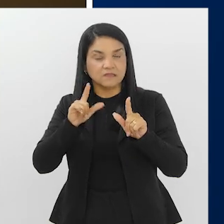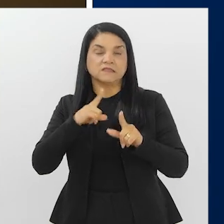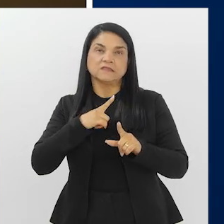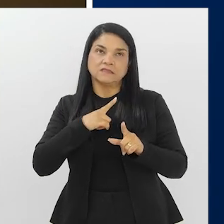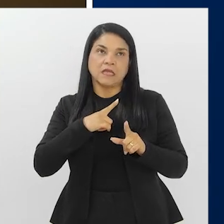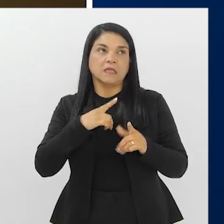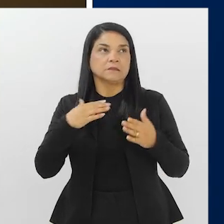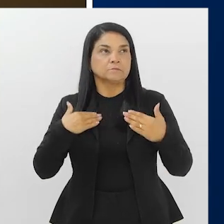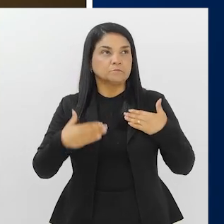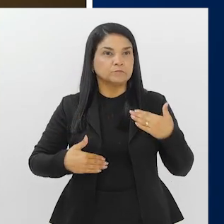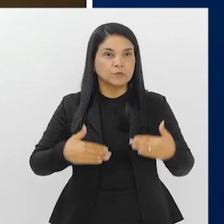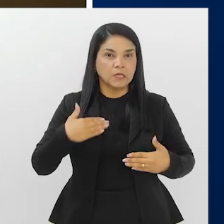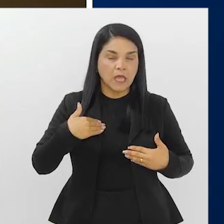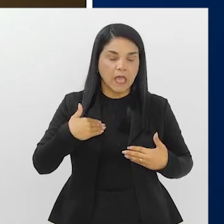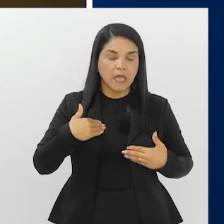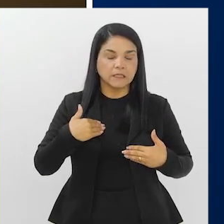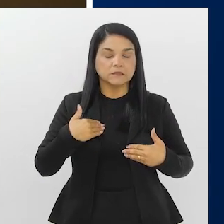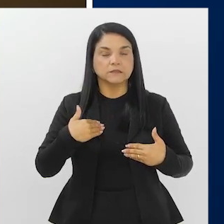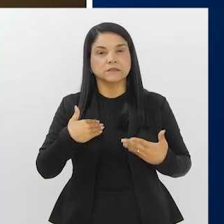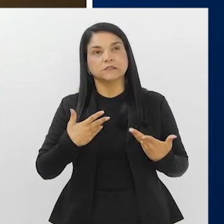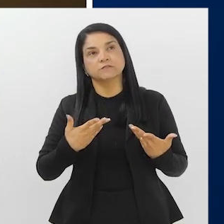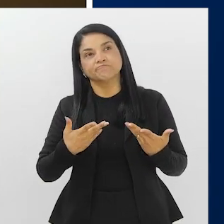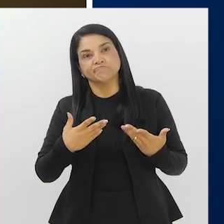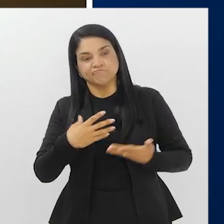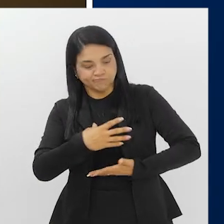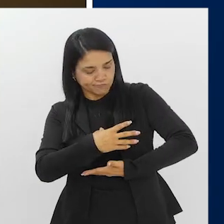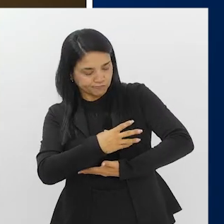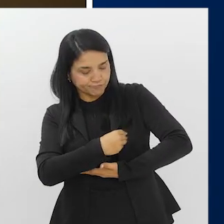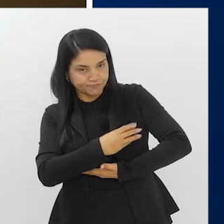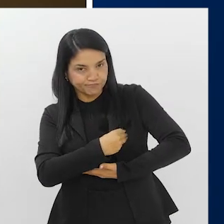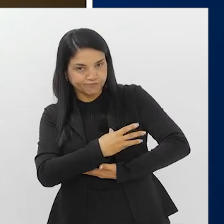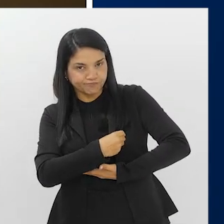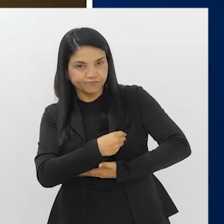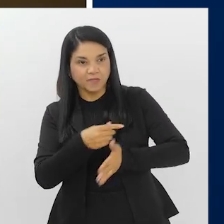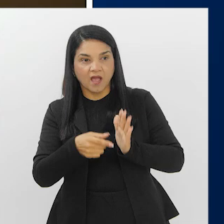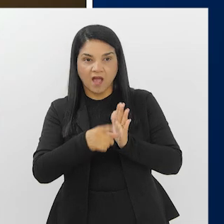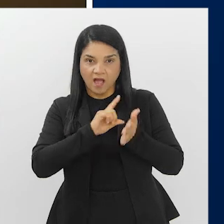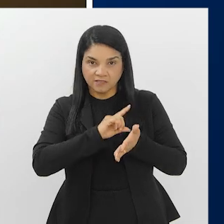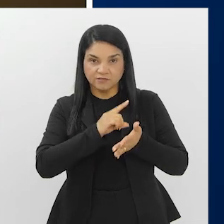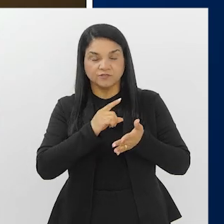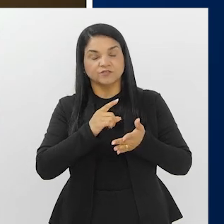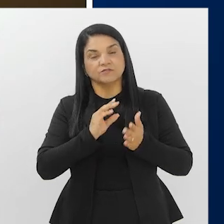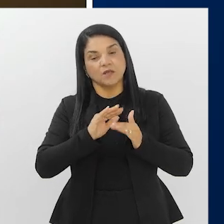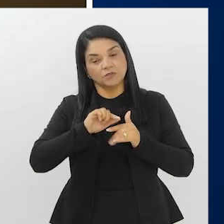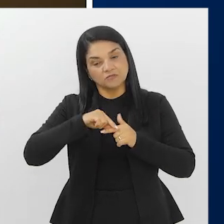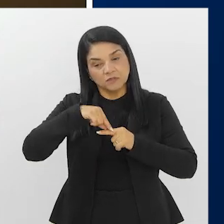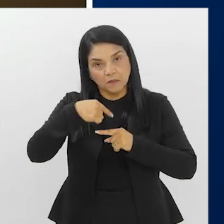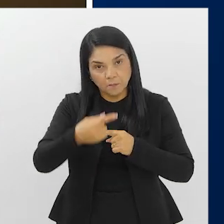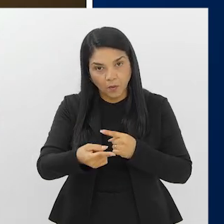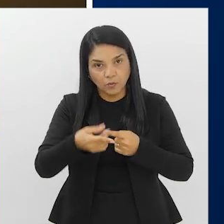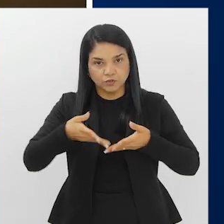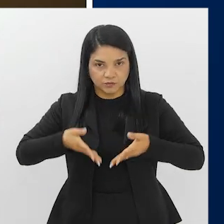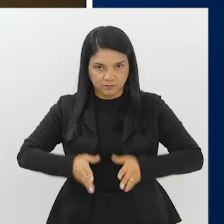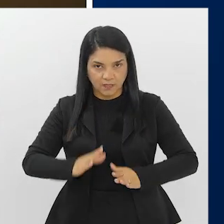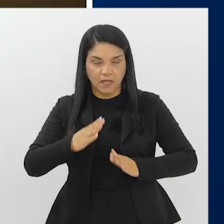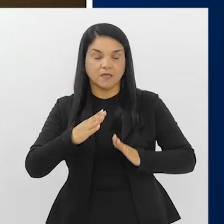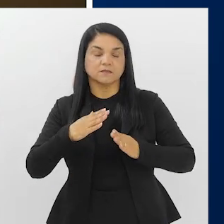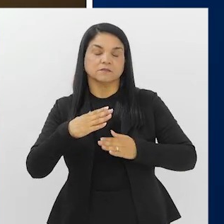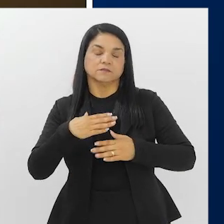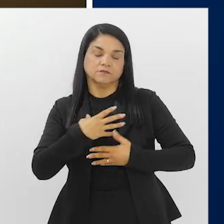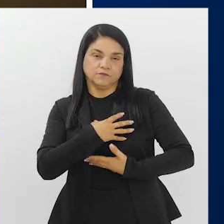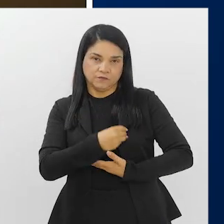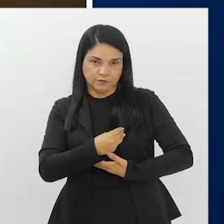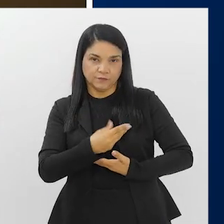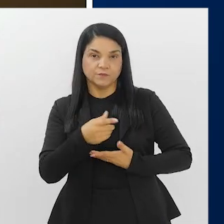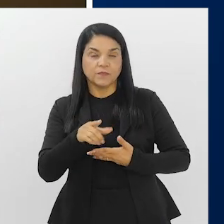tem mulheres que vão ter uma apojadura mais precoce, tem mulheres que vão ter uma apojadura mais tardia, e existe a média de um